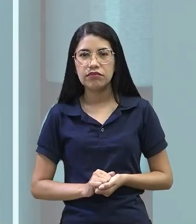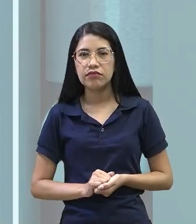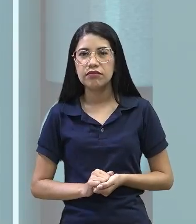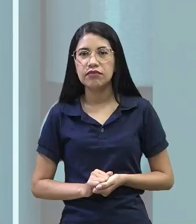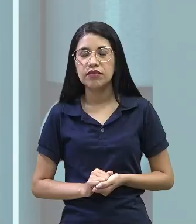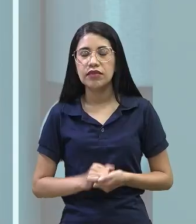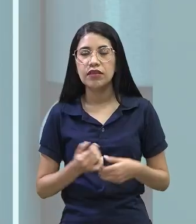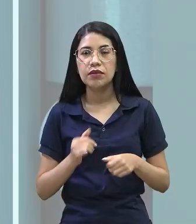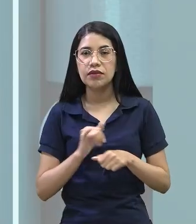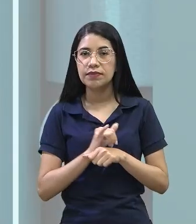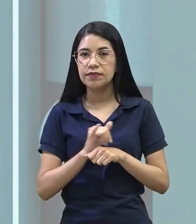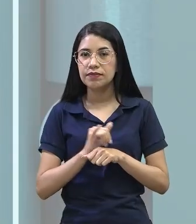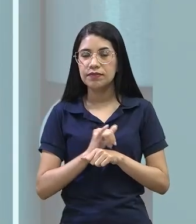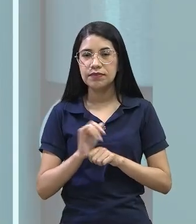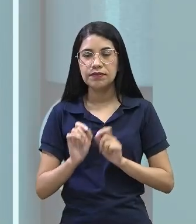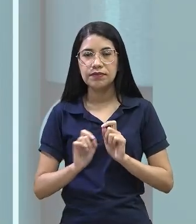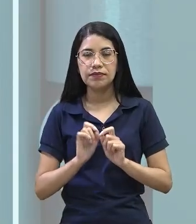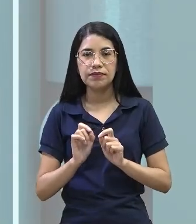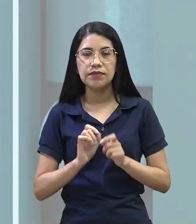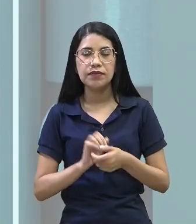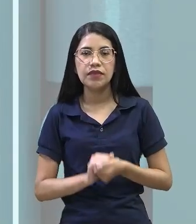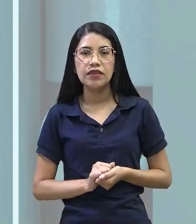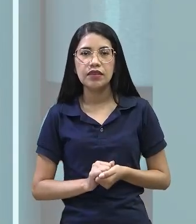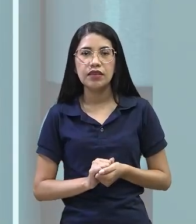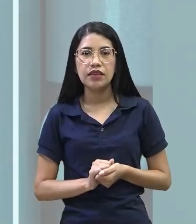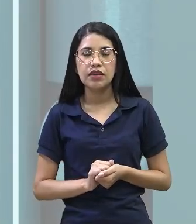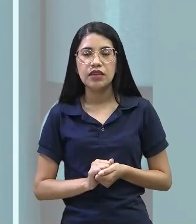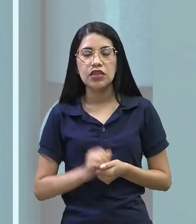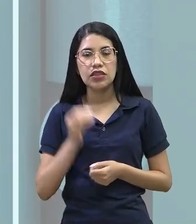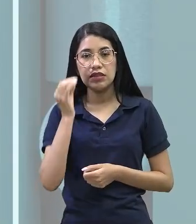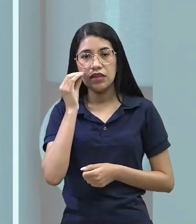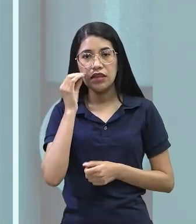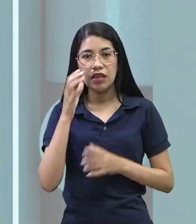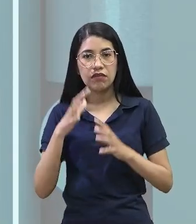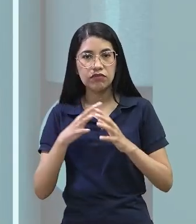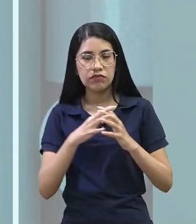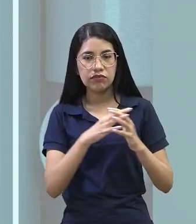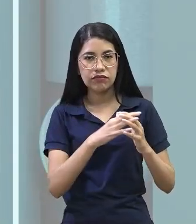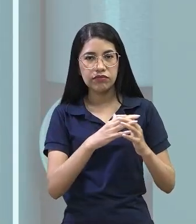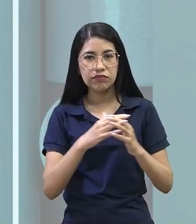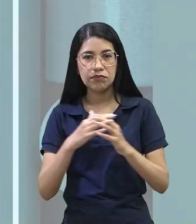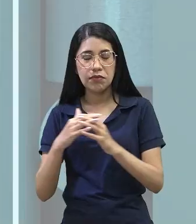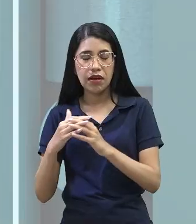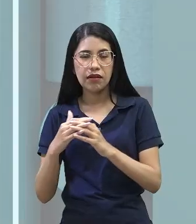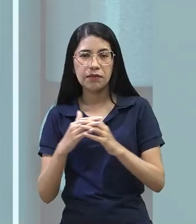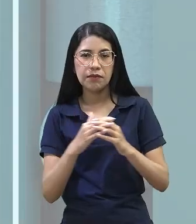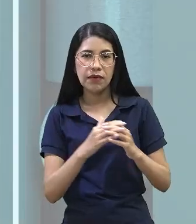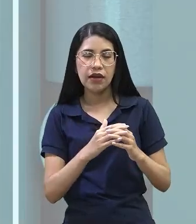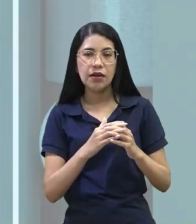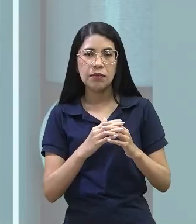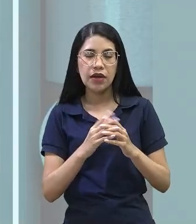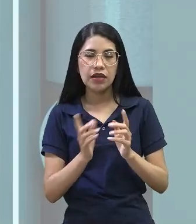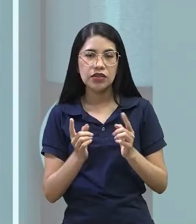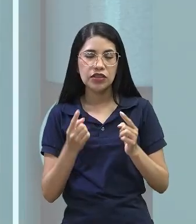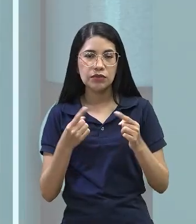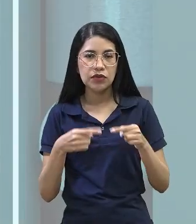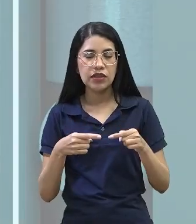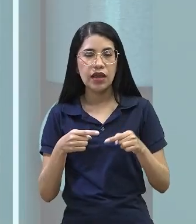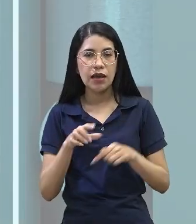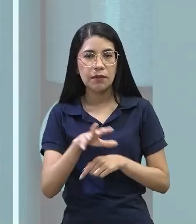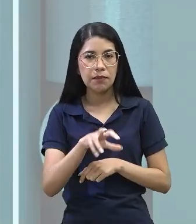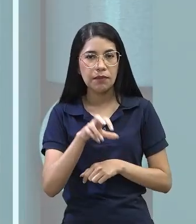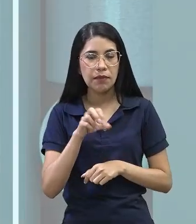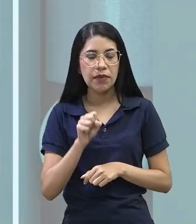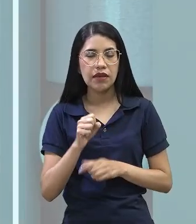essa estratégia do jogo de formar paredões para empurrar um ao outro, para disputar a posse da bola,